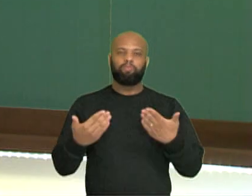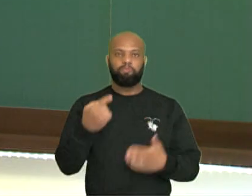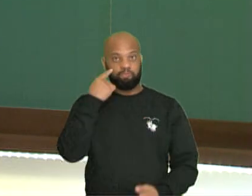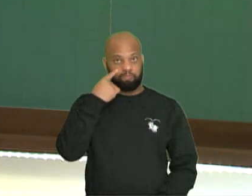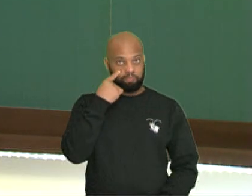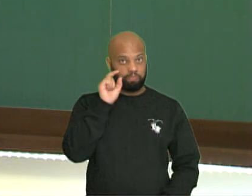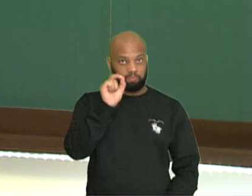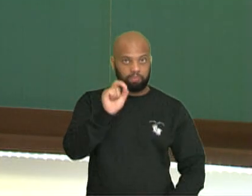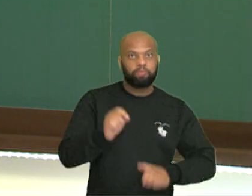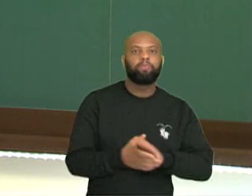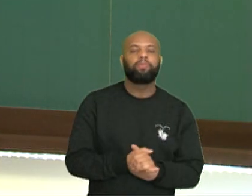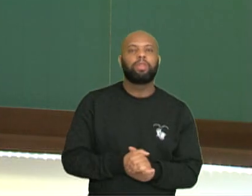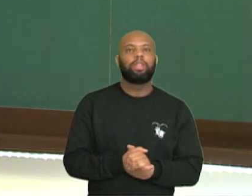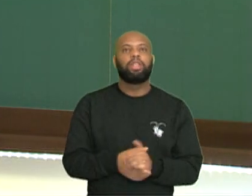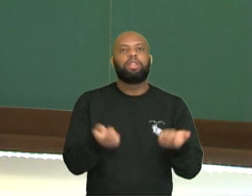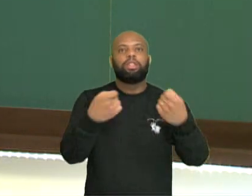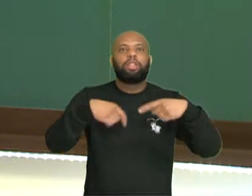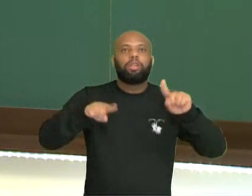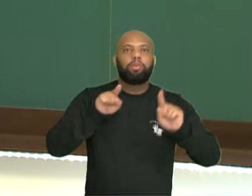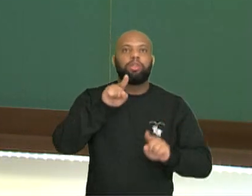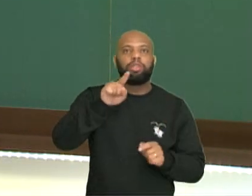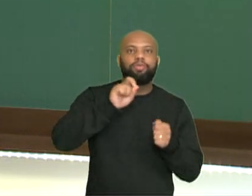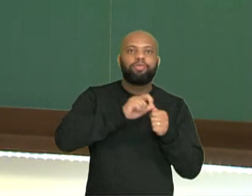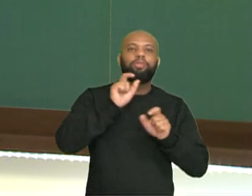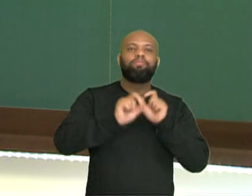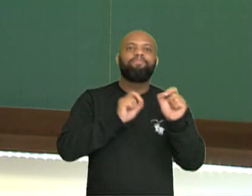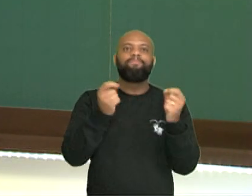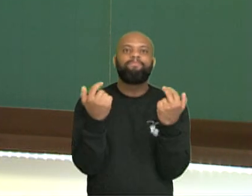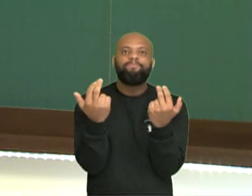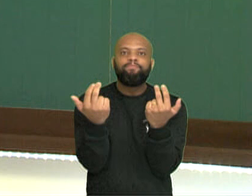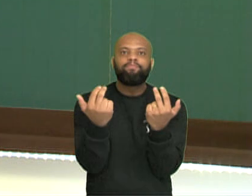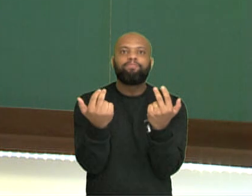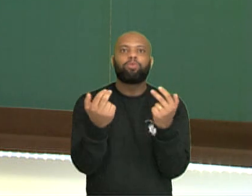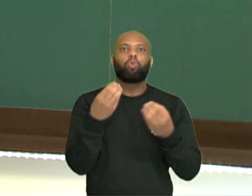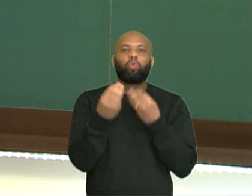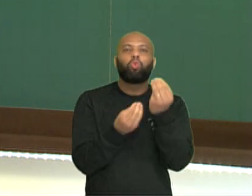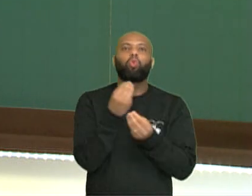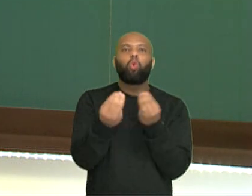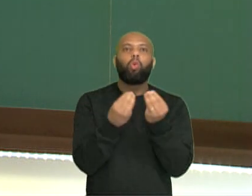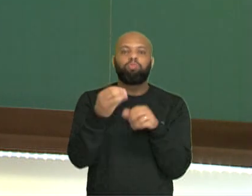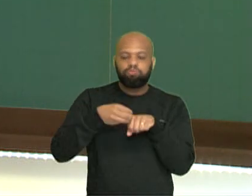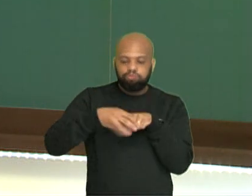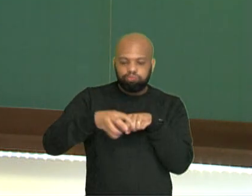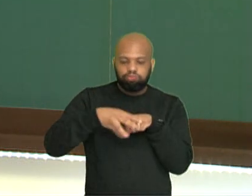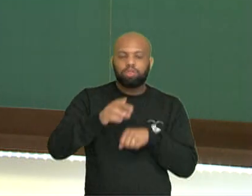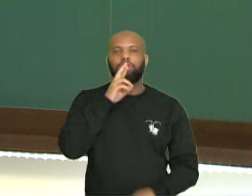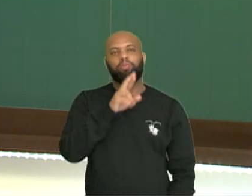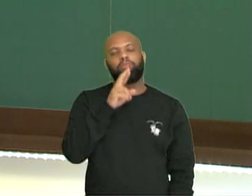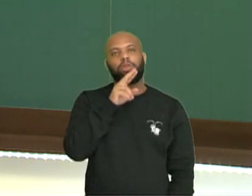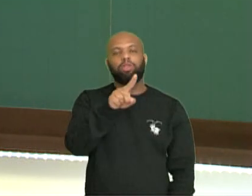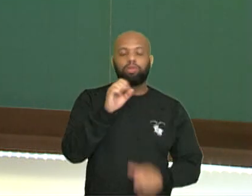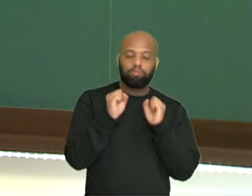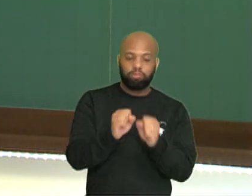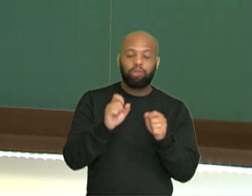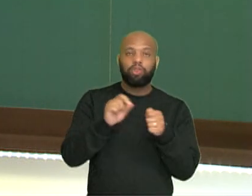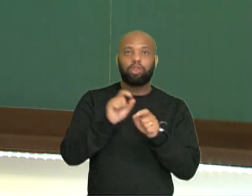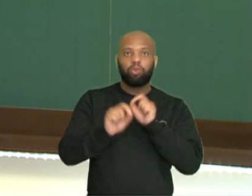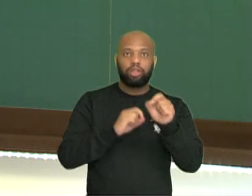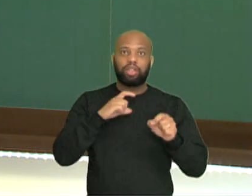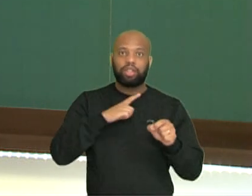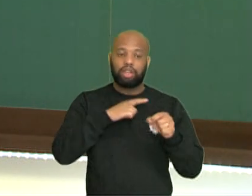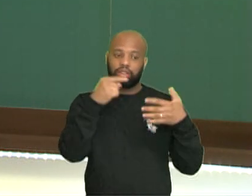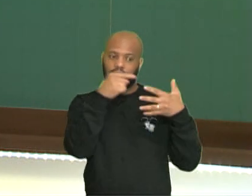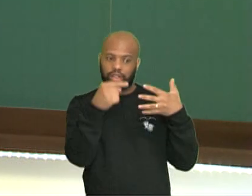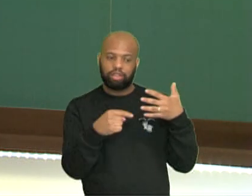Então vejam, não há necessidade de você fazer exatamente como vai ser a sugestão de resposta. Você pode fazer através de itens,